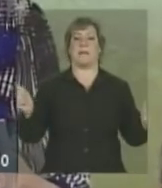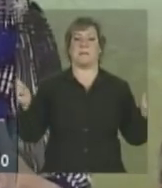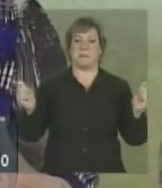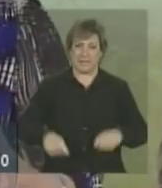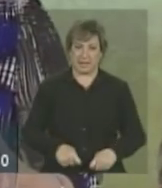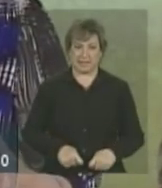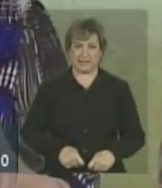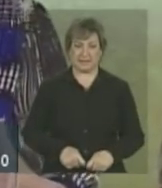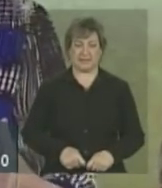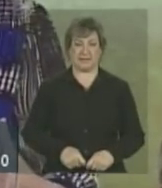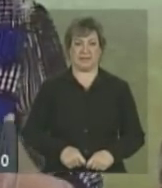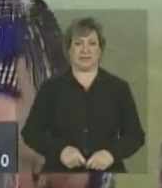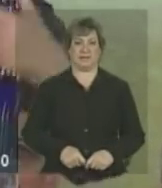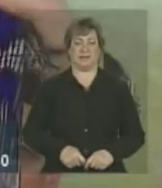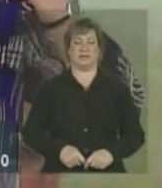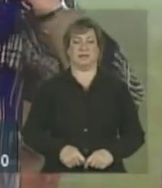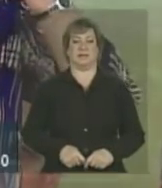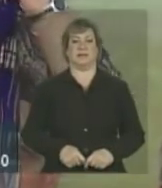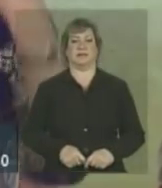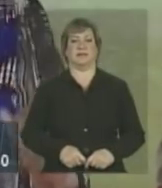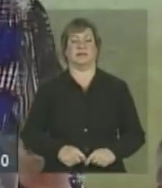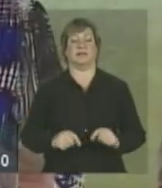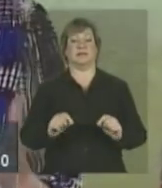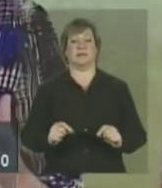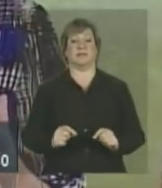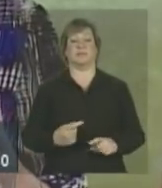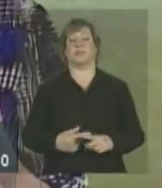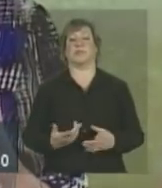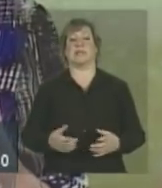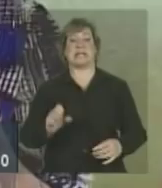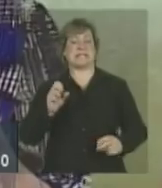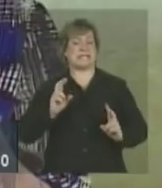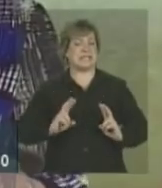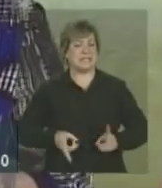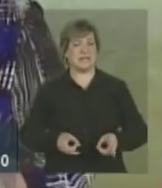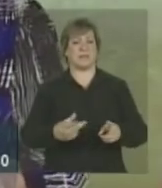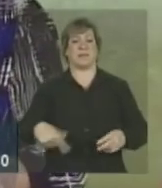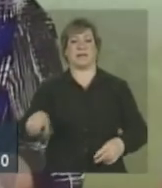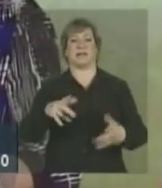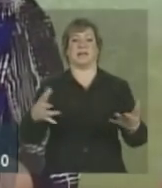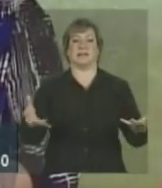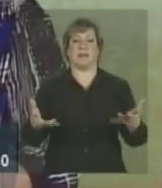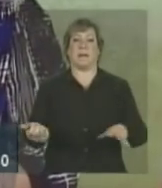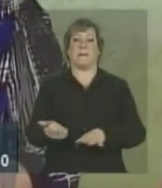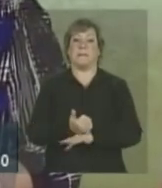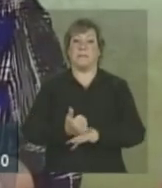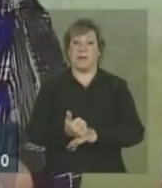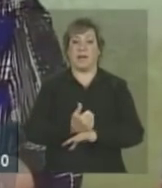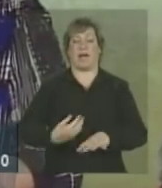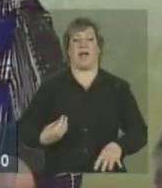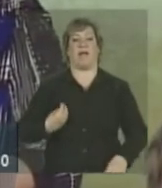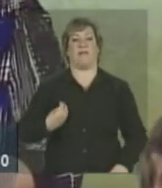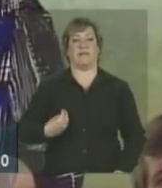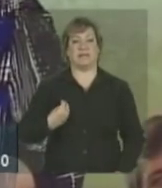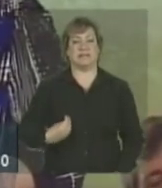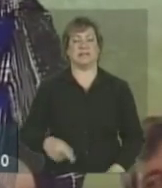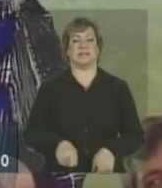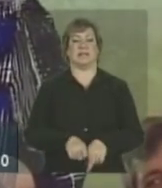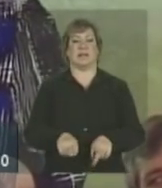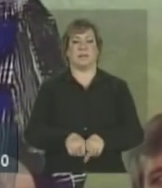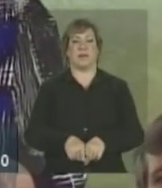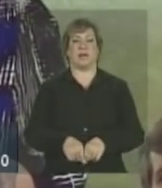capazes de, porque sempre quiseram melhorar a vida e as condições